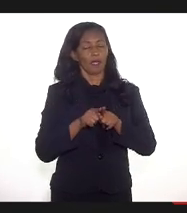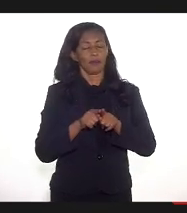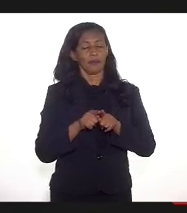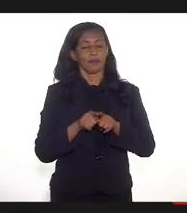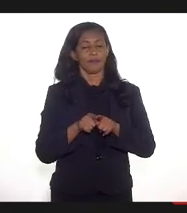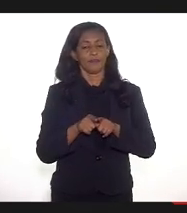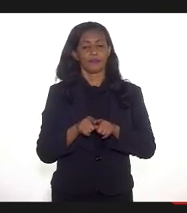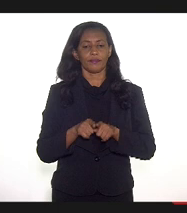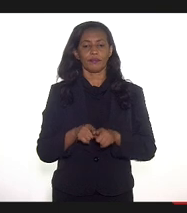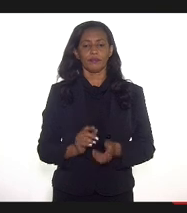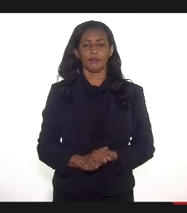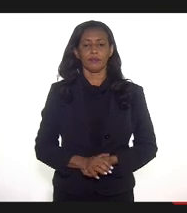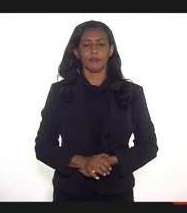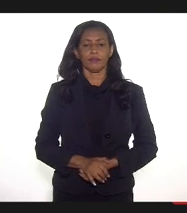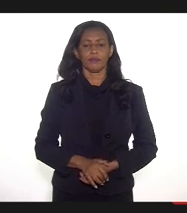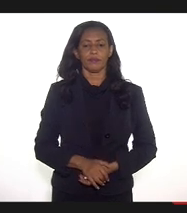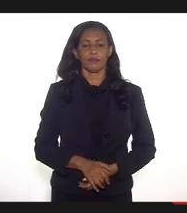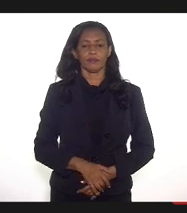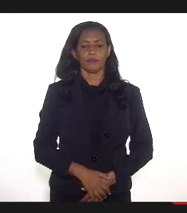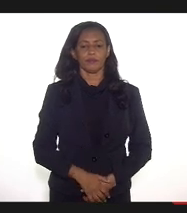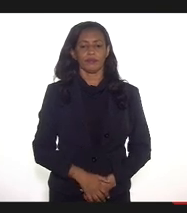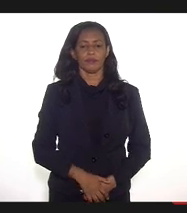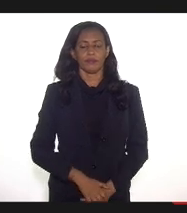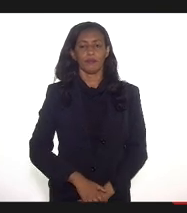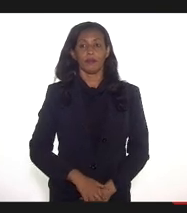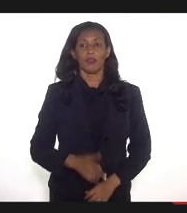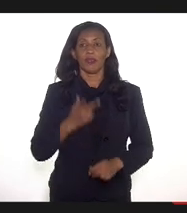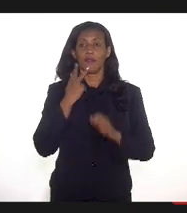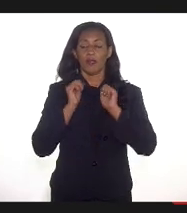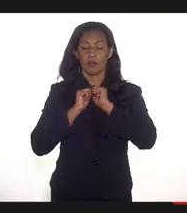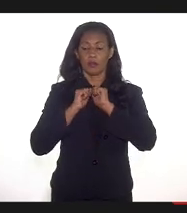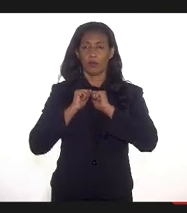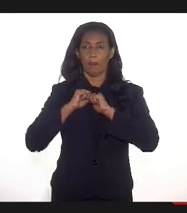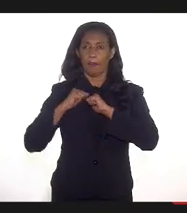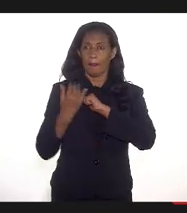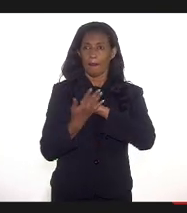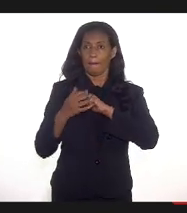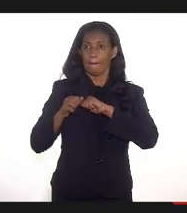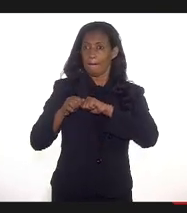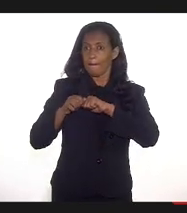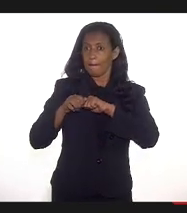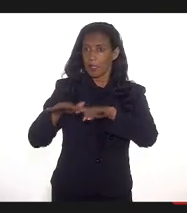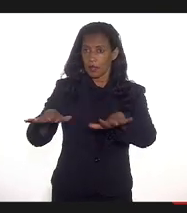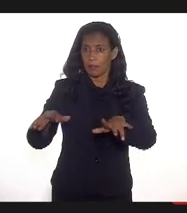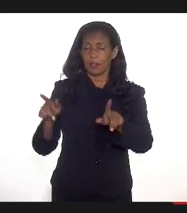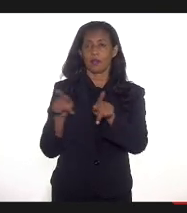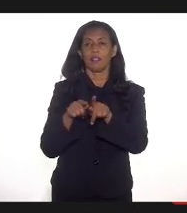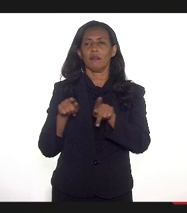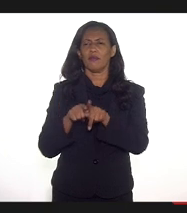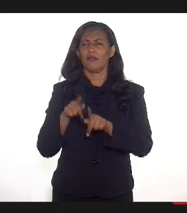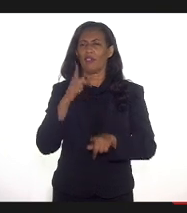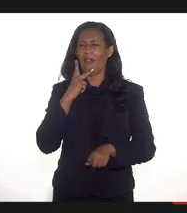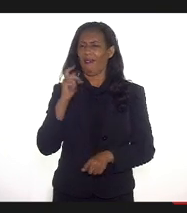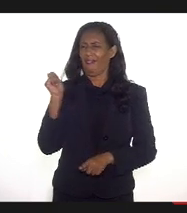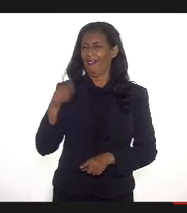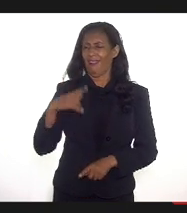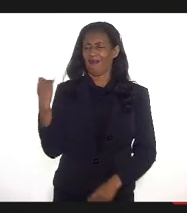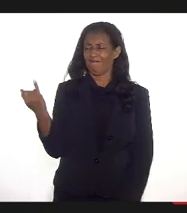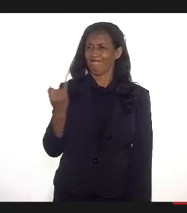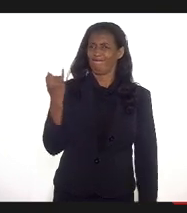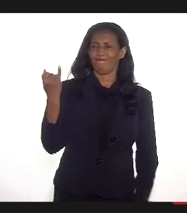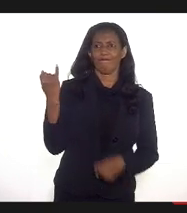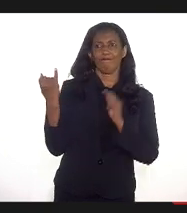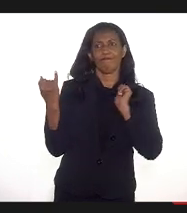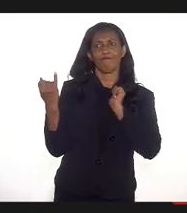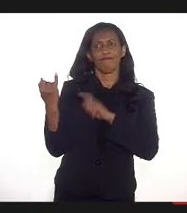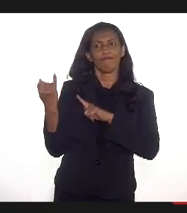em relação a finalizando sobre a pandemia, uma coisa que é importante de colocar, que às vezes eu vejo as pessoas